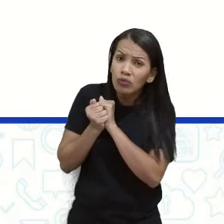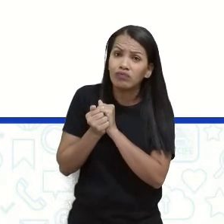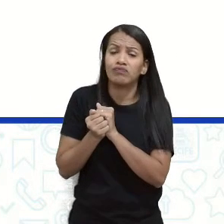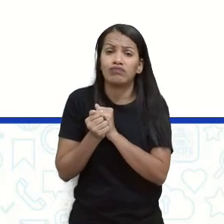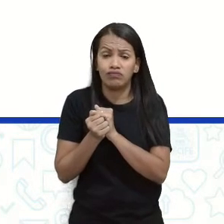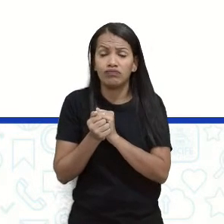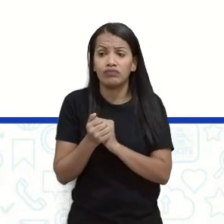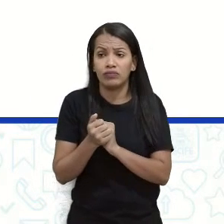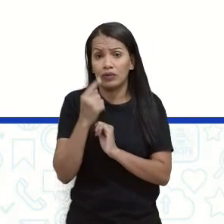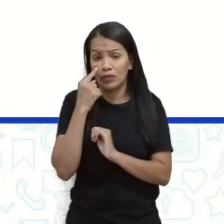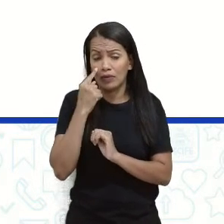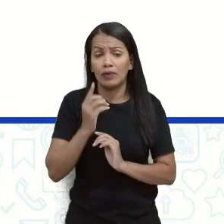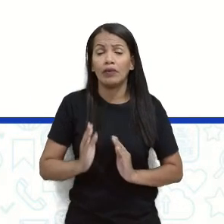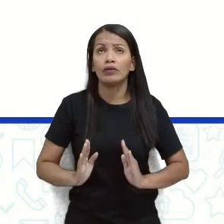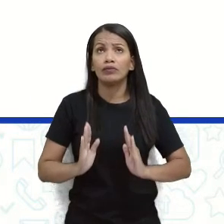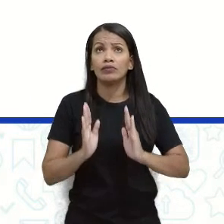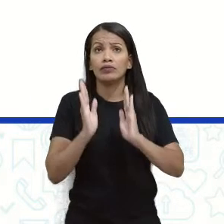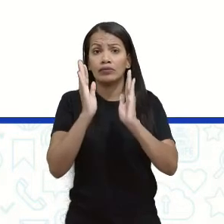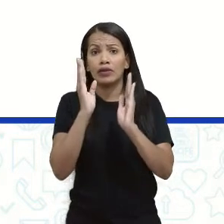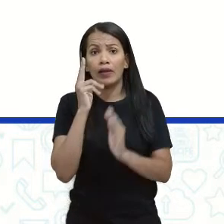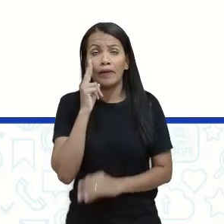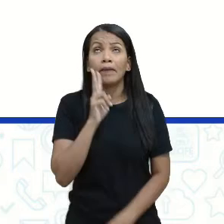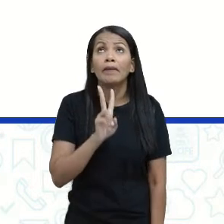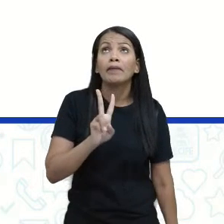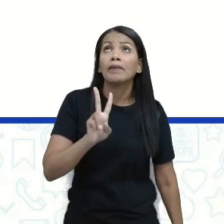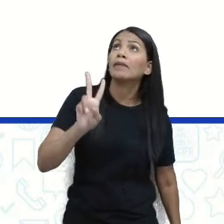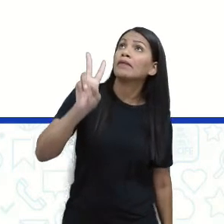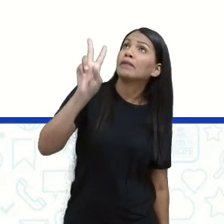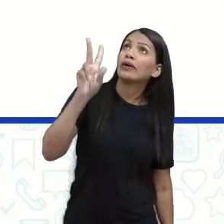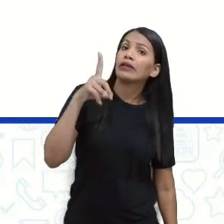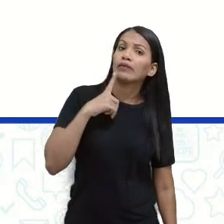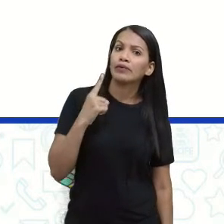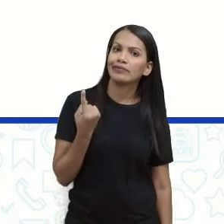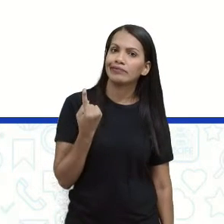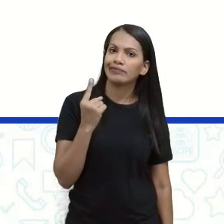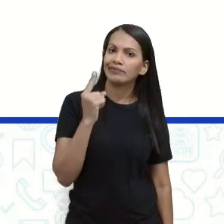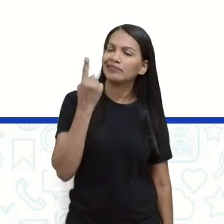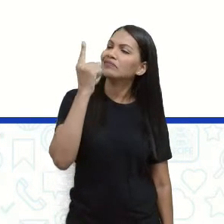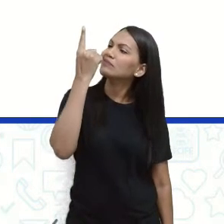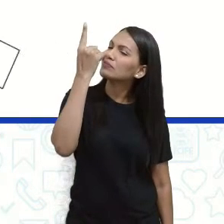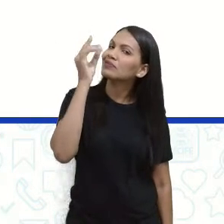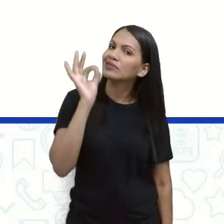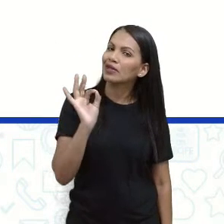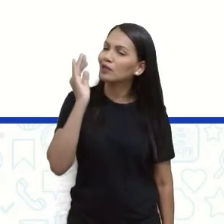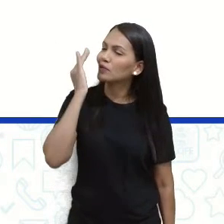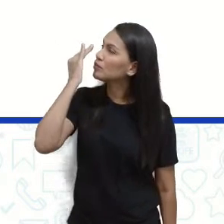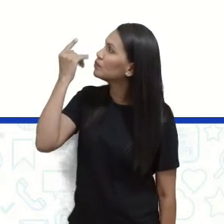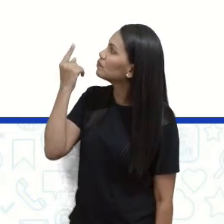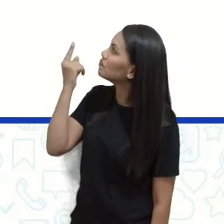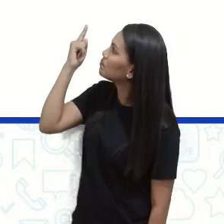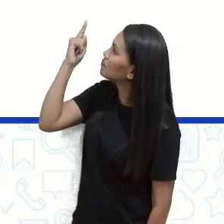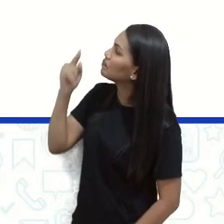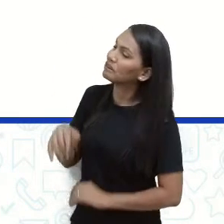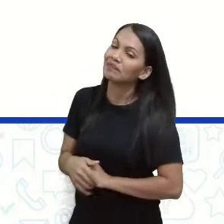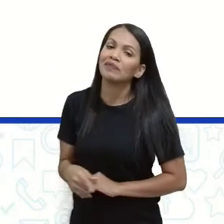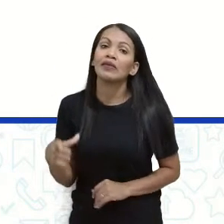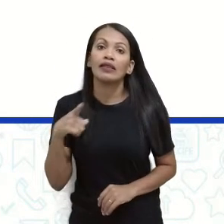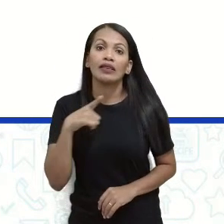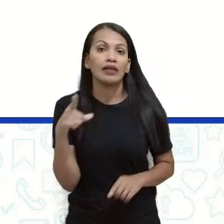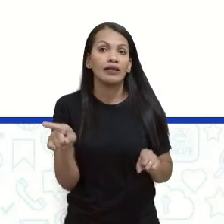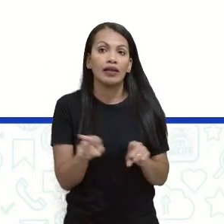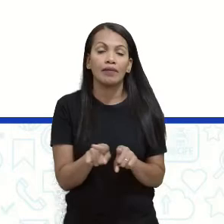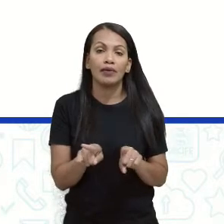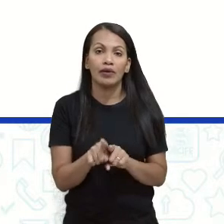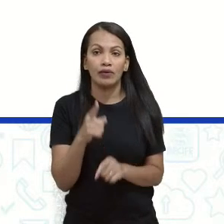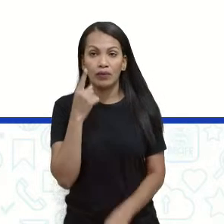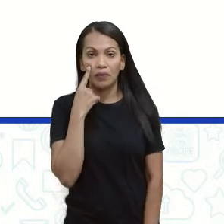forma vertical, subindo. Você está observando aí que está tendo a altura. Observe bem. Tem também o outro